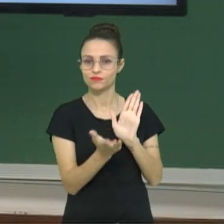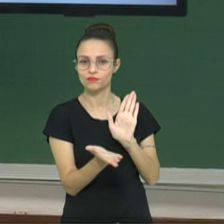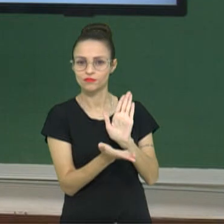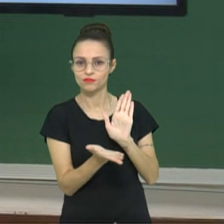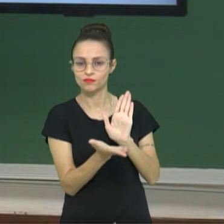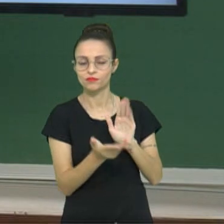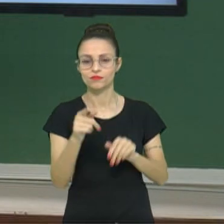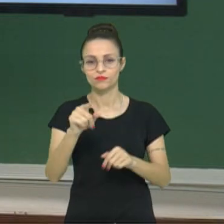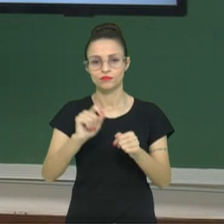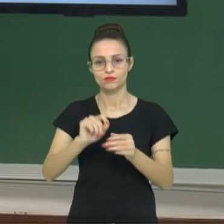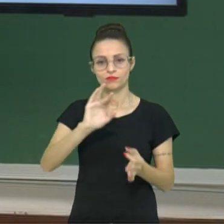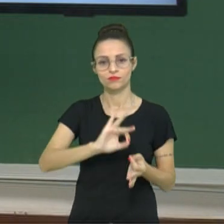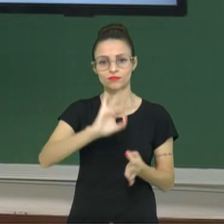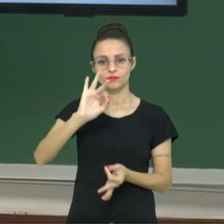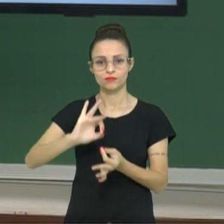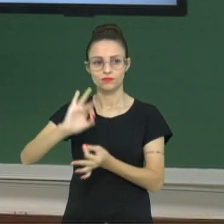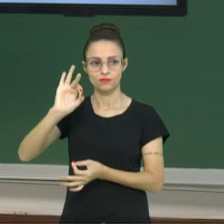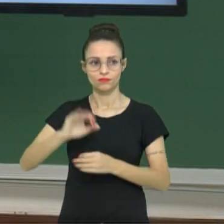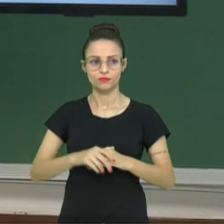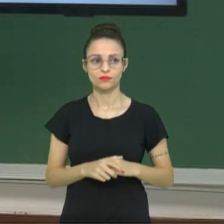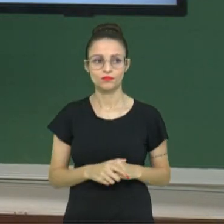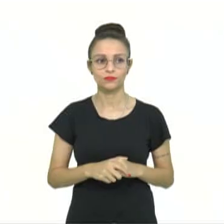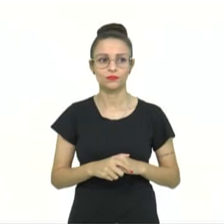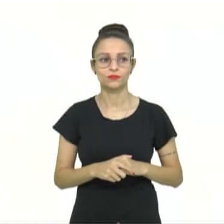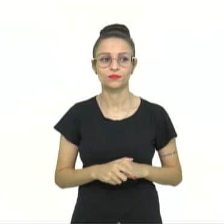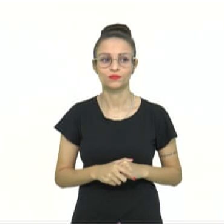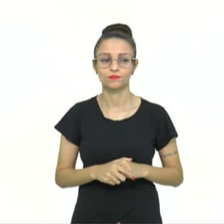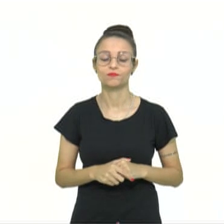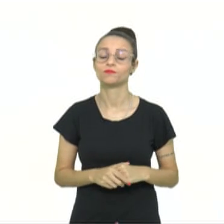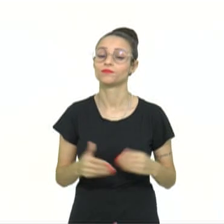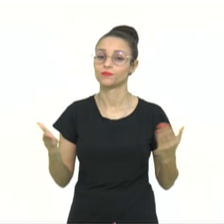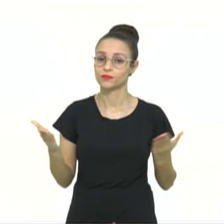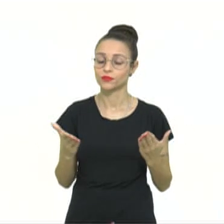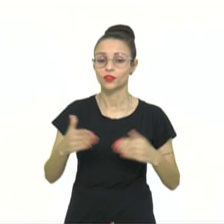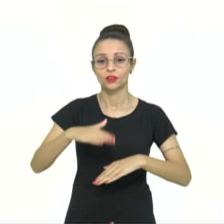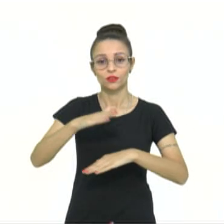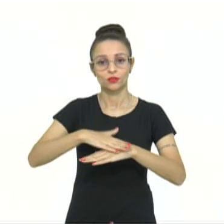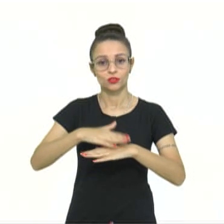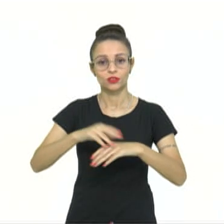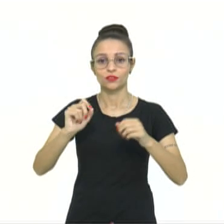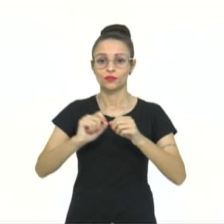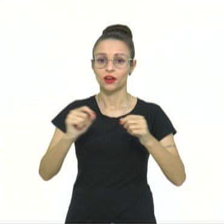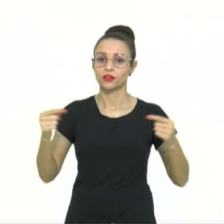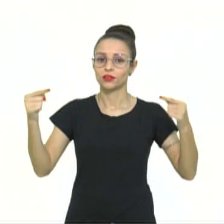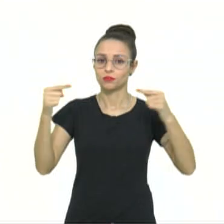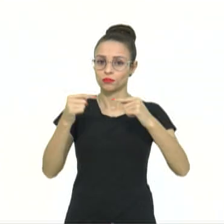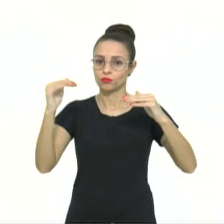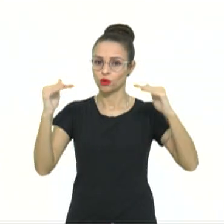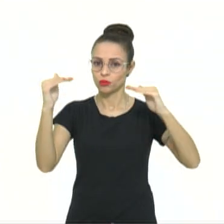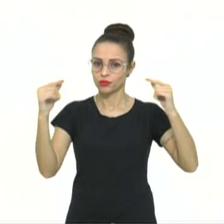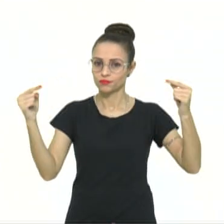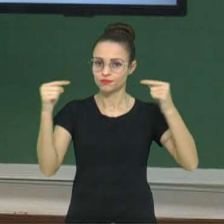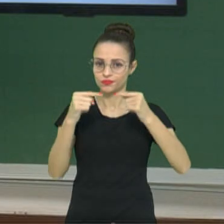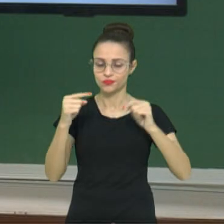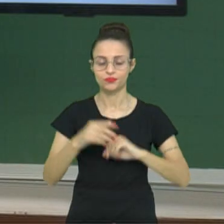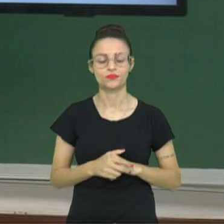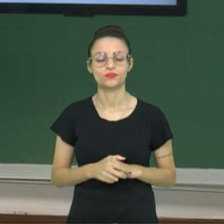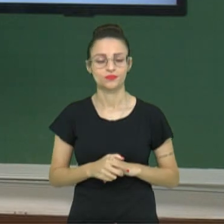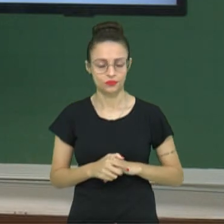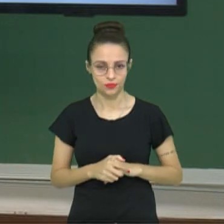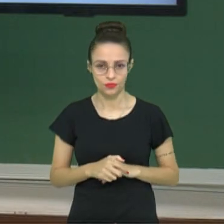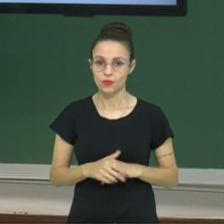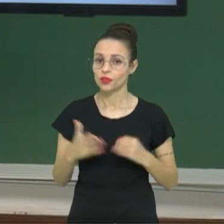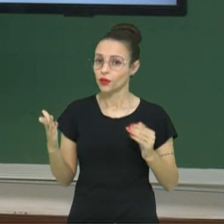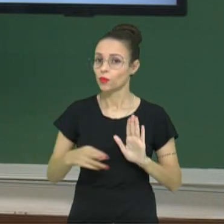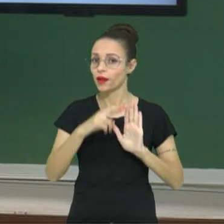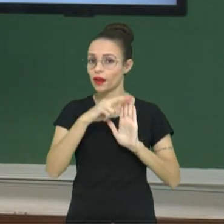você vai fazer essas medições. Aí veja lá, aqui você vai montar uma proporção, lembra, né, que no Teorema